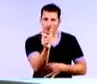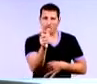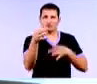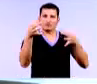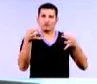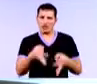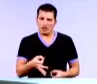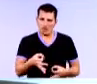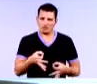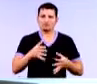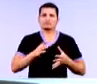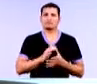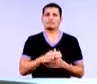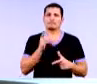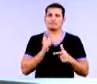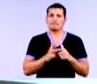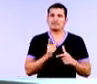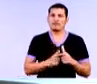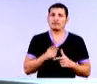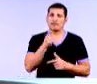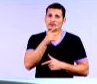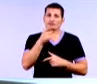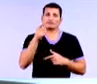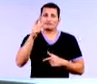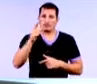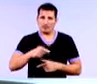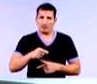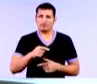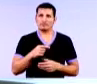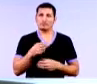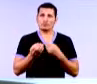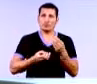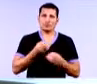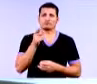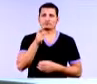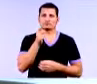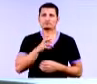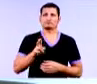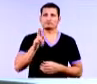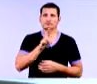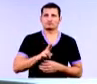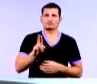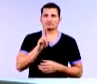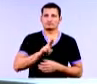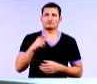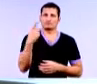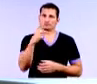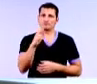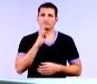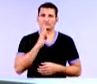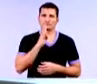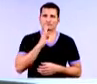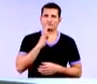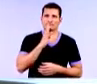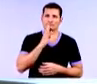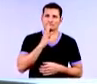posicionamento, porque isso é uma forma de você usar o seu conhecimento de forma mais colaborativa.